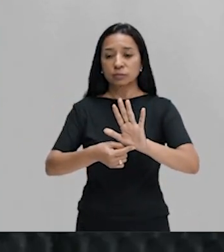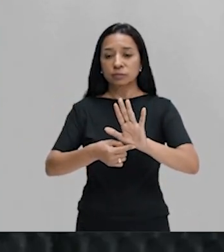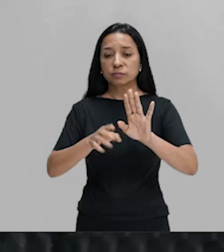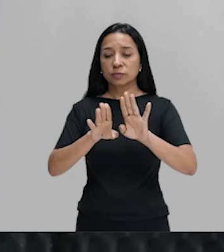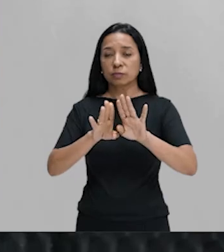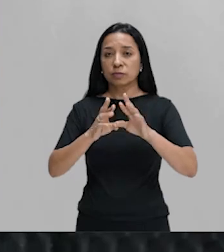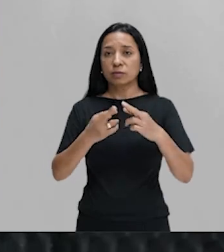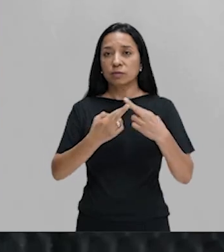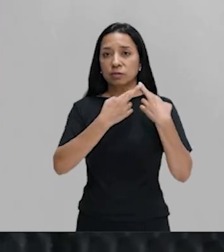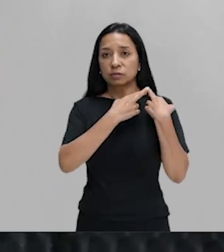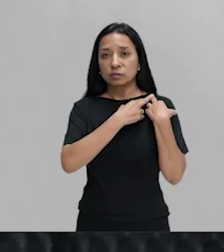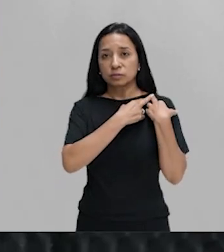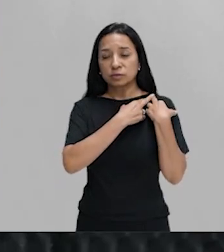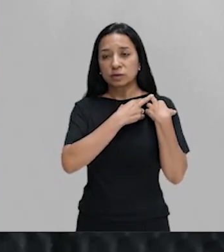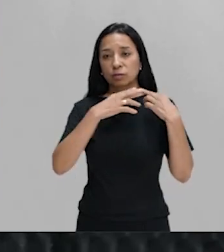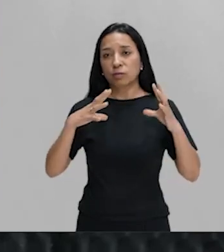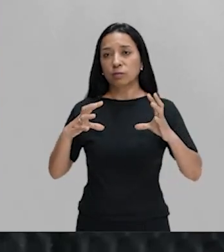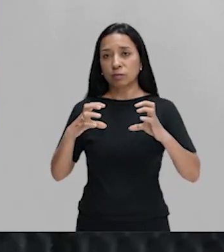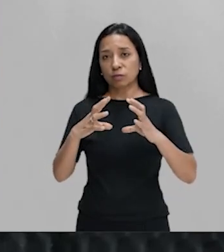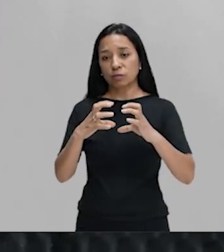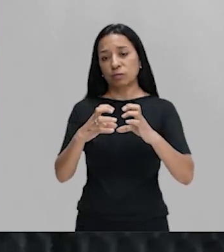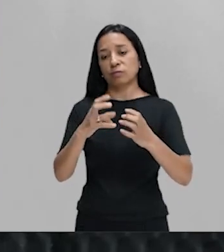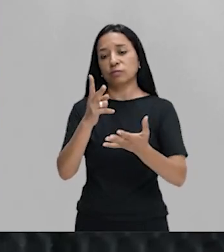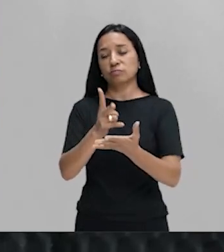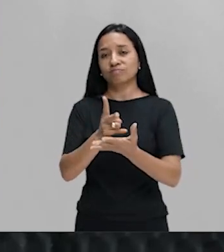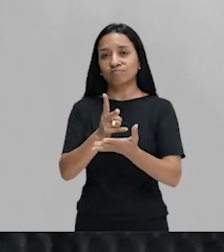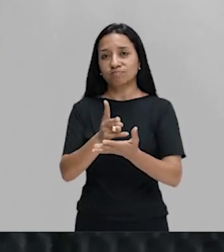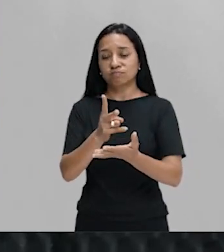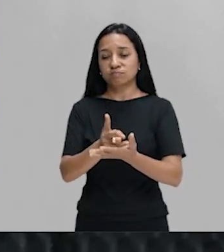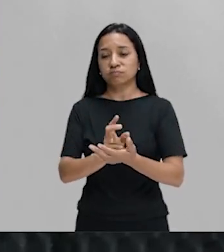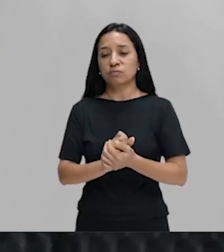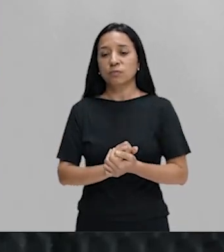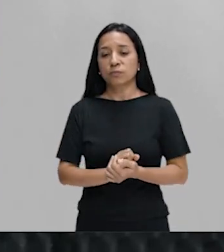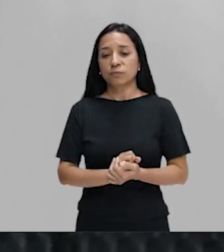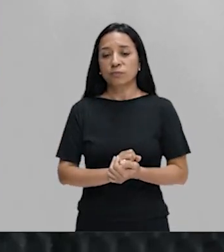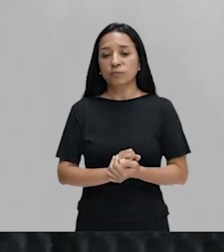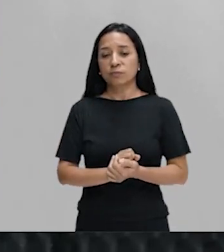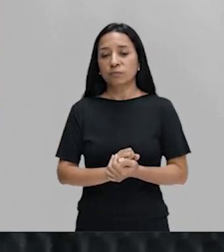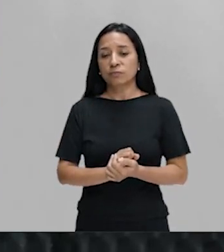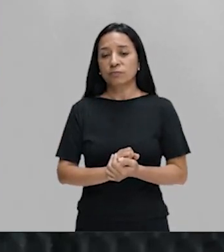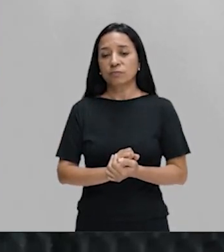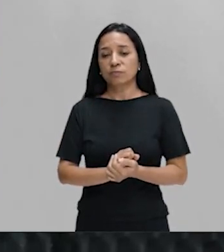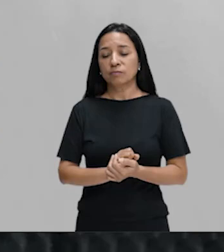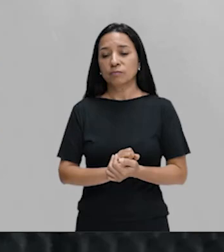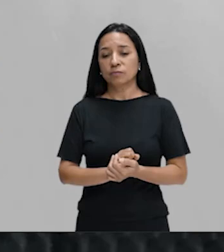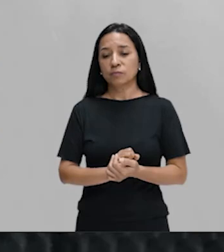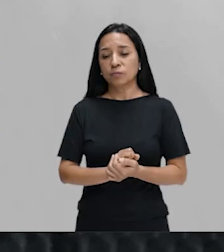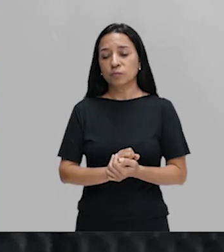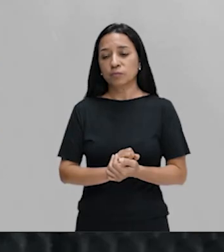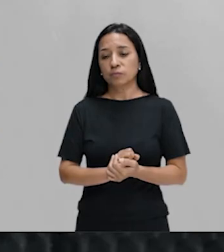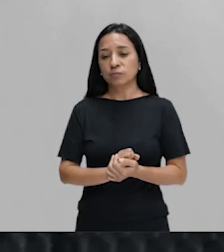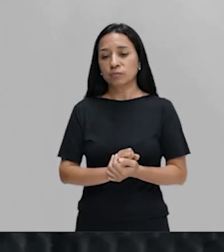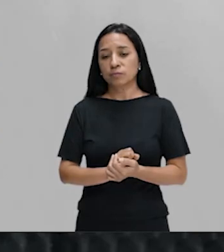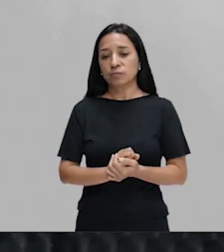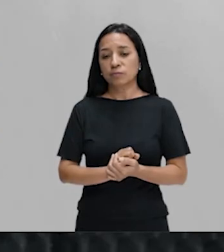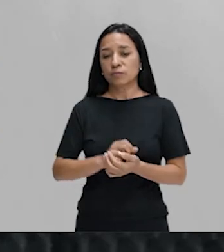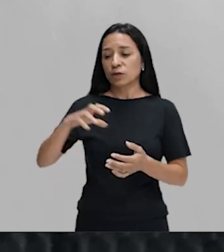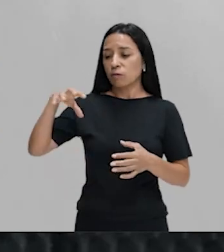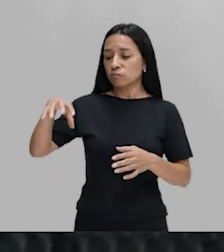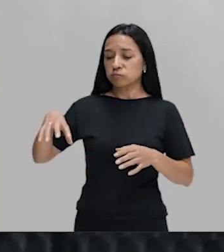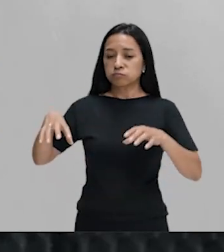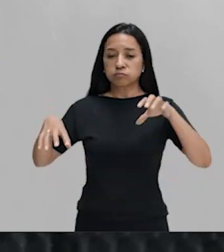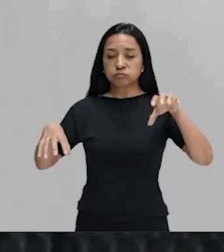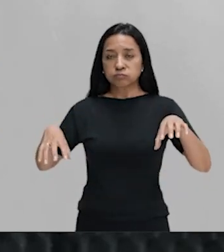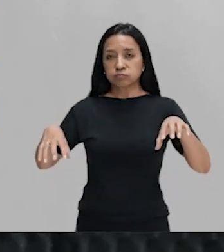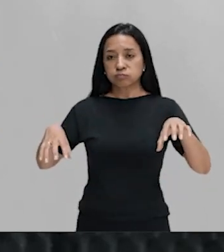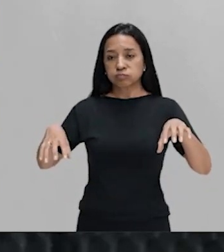também responsável por conflitos permanentes no Oriente Médio, é a divisão interna do Islã,